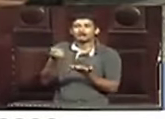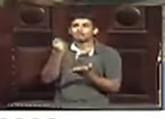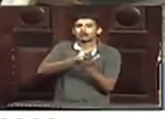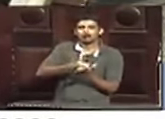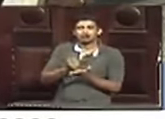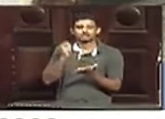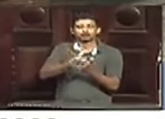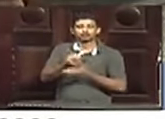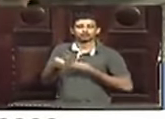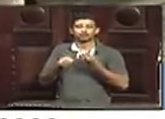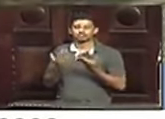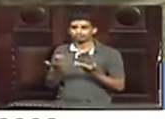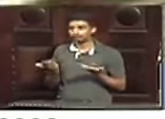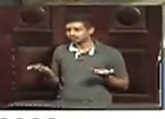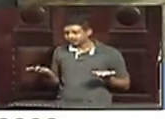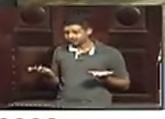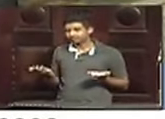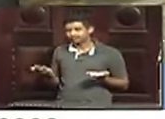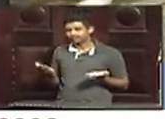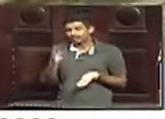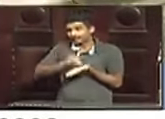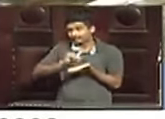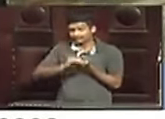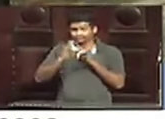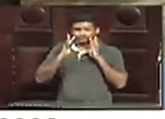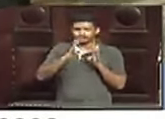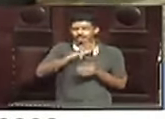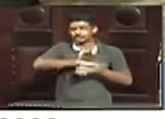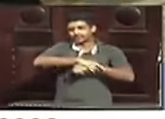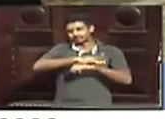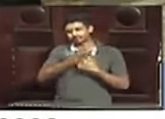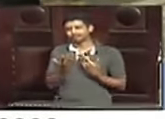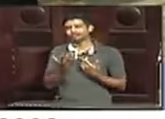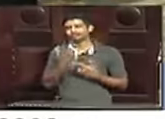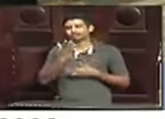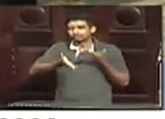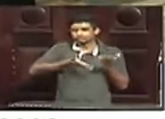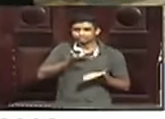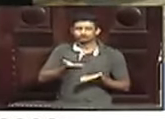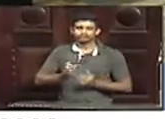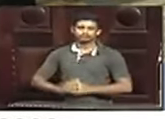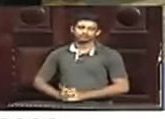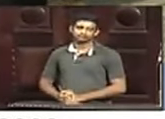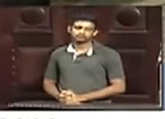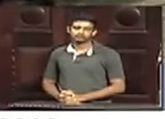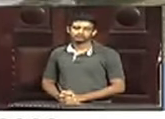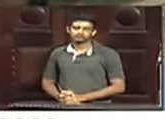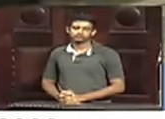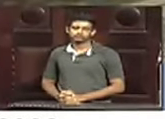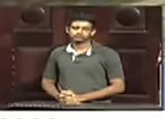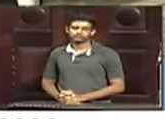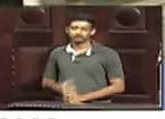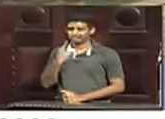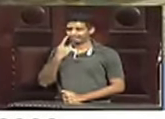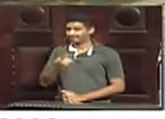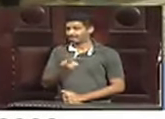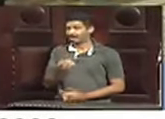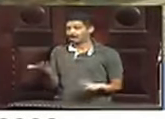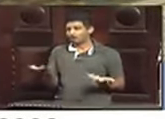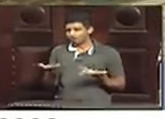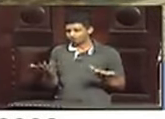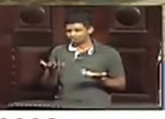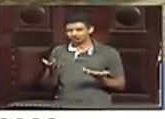amigo, qual será as possibilidades legais das operações, a marginalidade, a criminalidade não